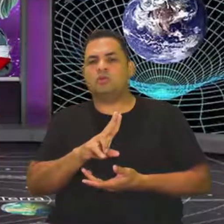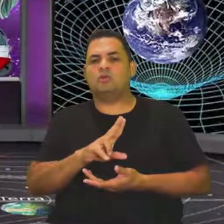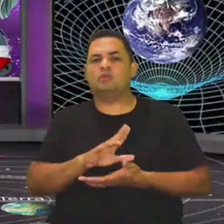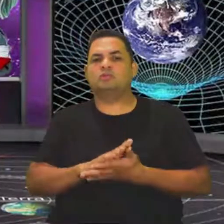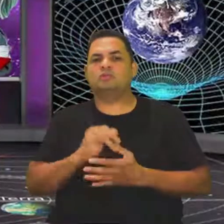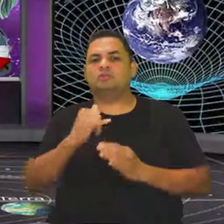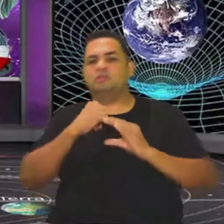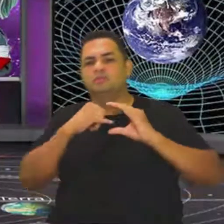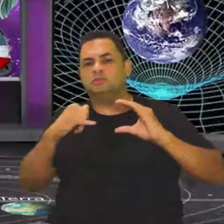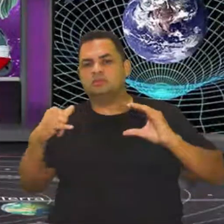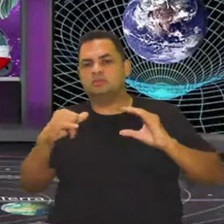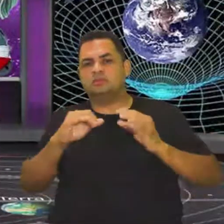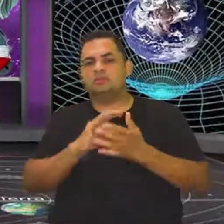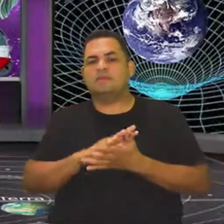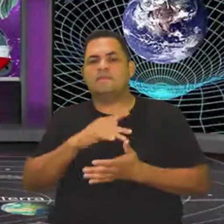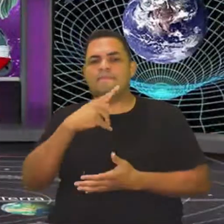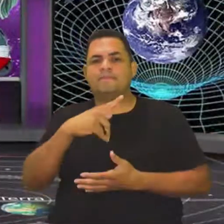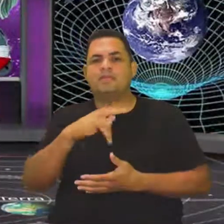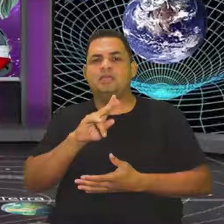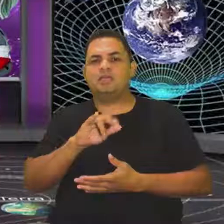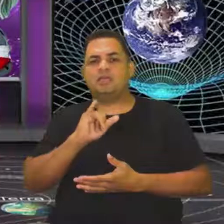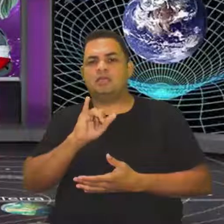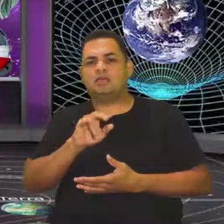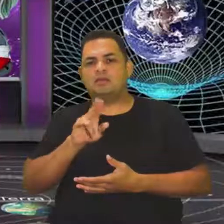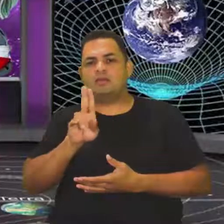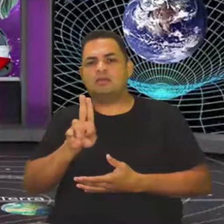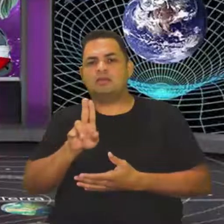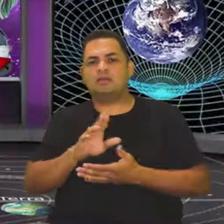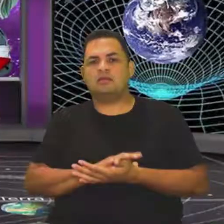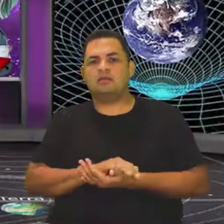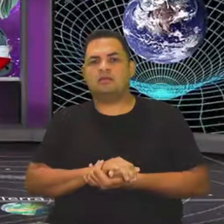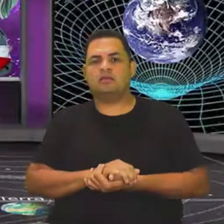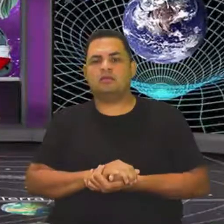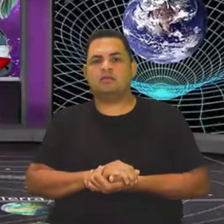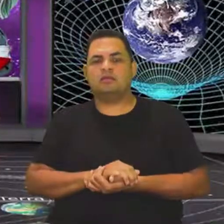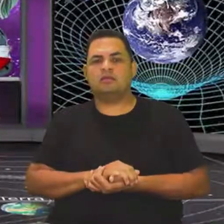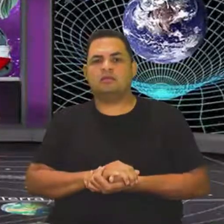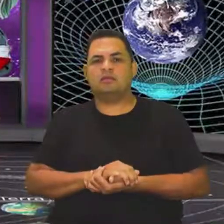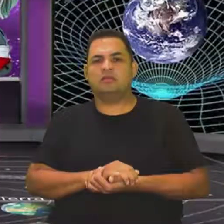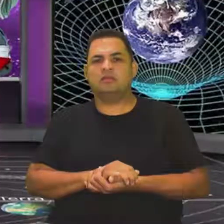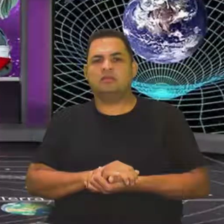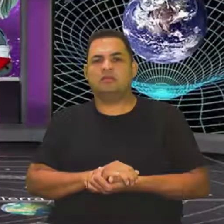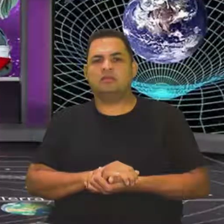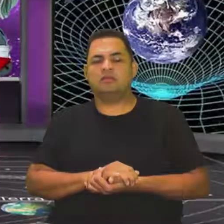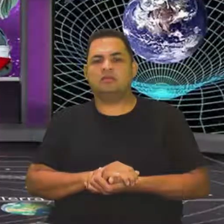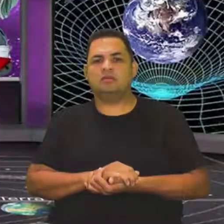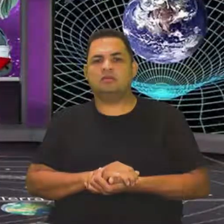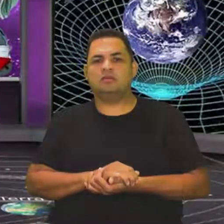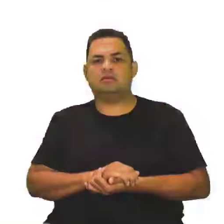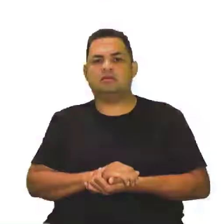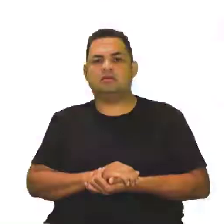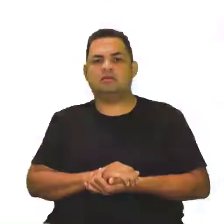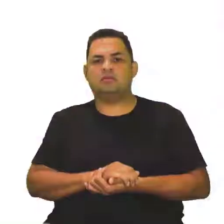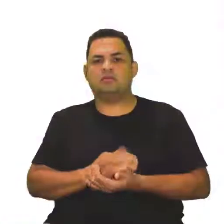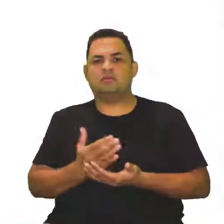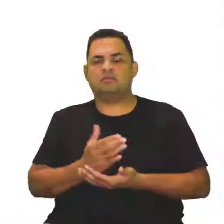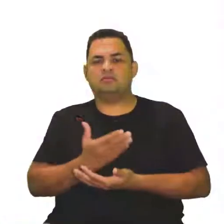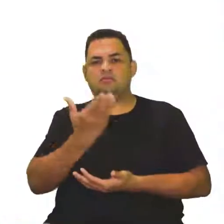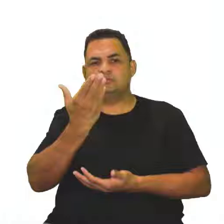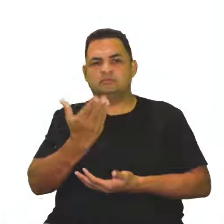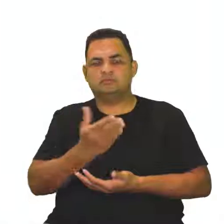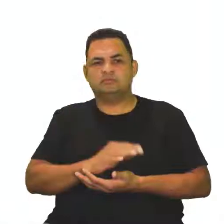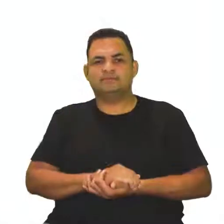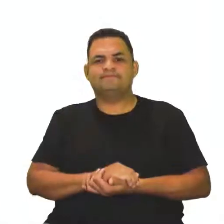quê? Π. Então você multiplica a corrente vezes a tensão, certo? Vamos ver como é que fica, olha